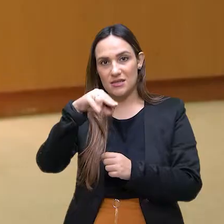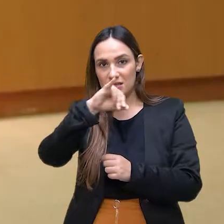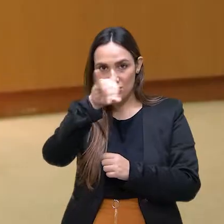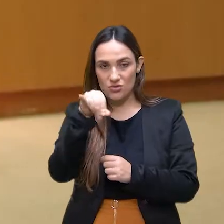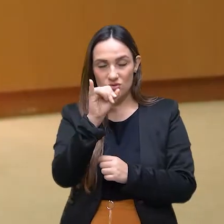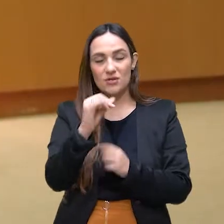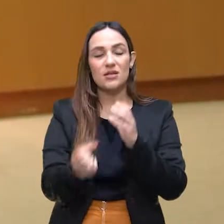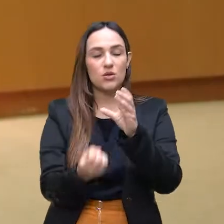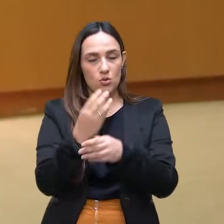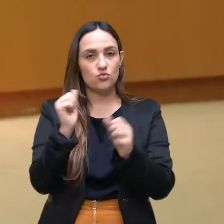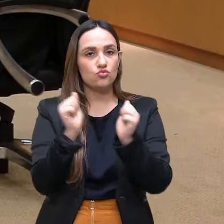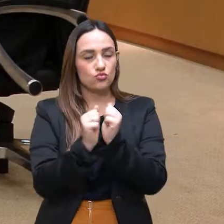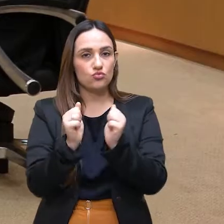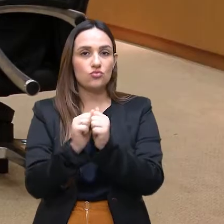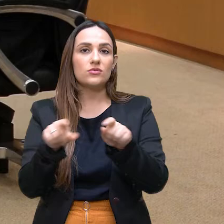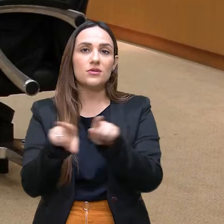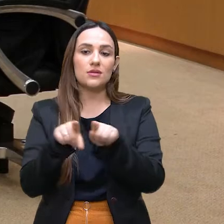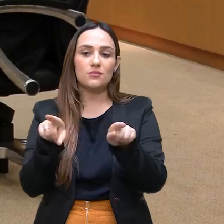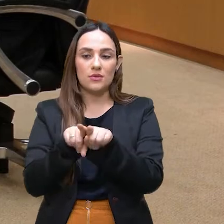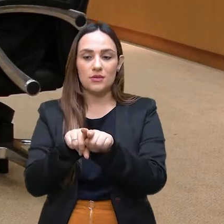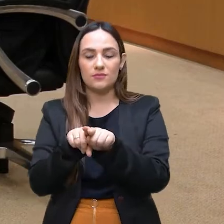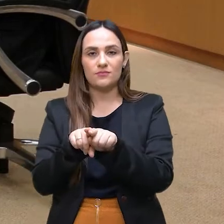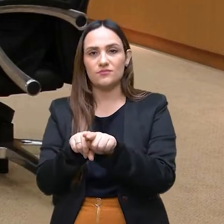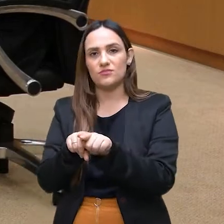CNJ, foram criados também os